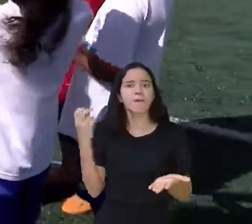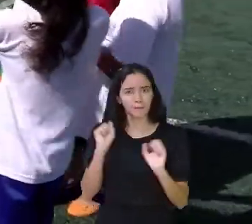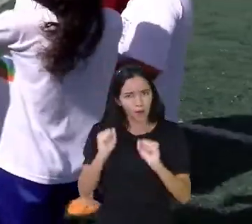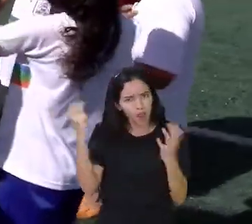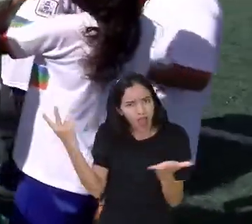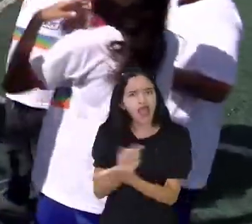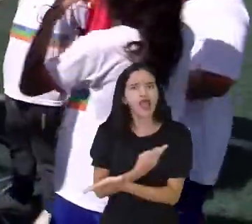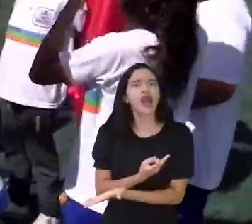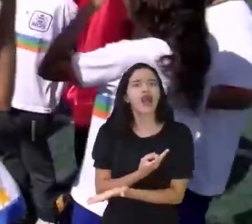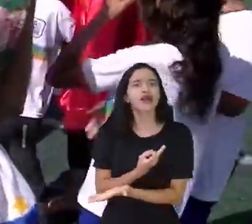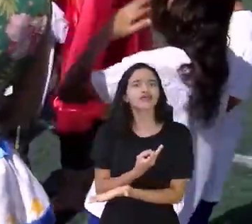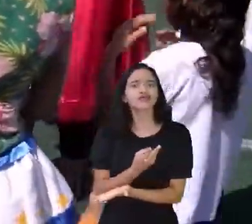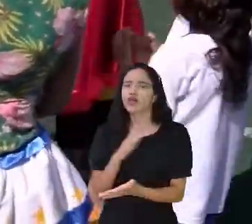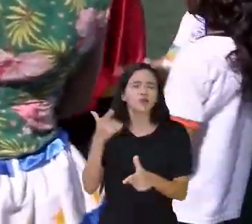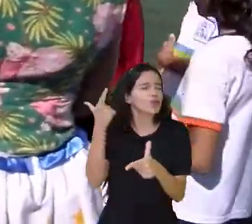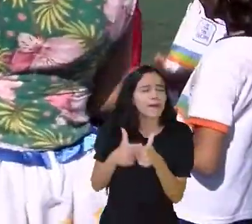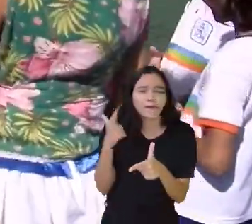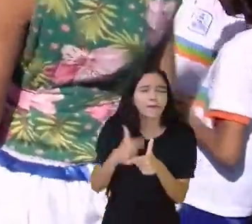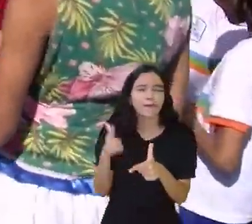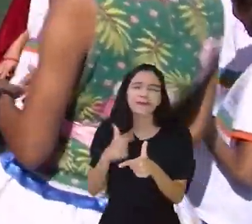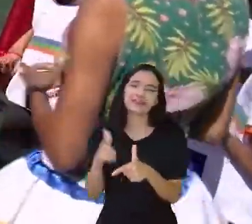O importante é brincar. Pode errar, né?